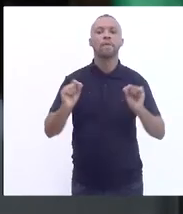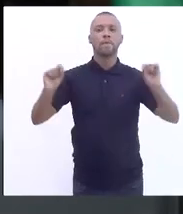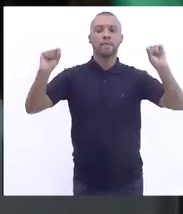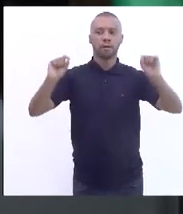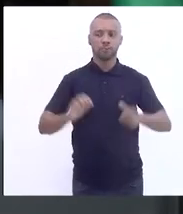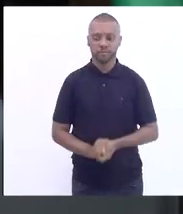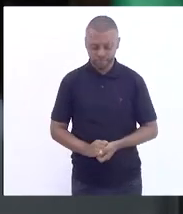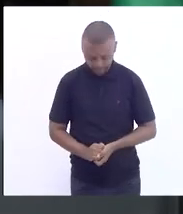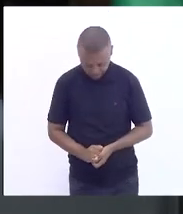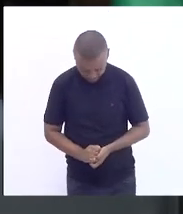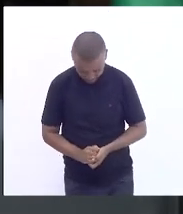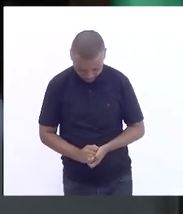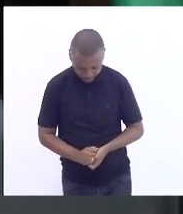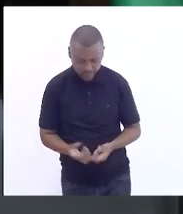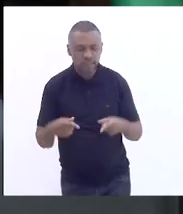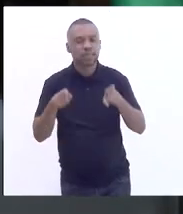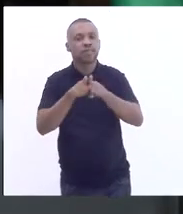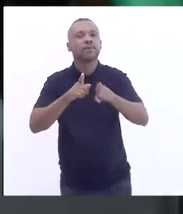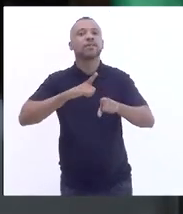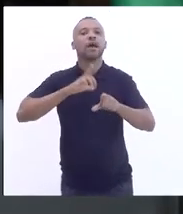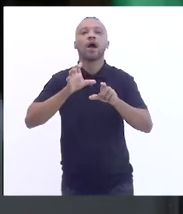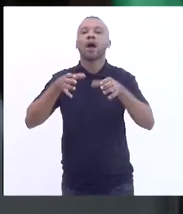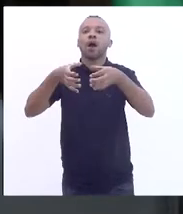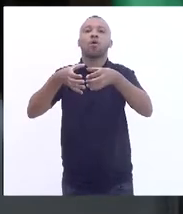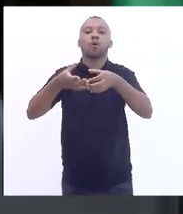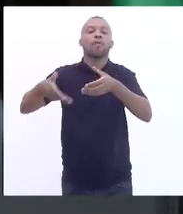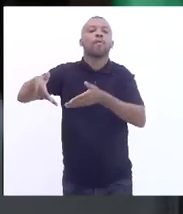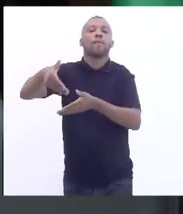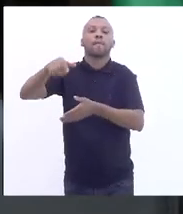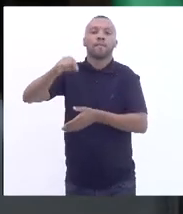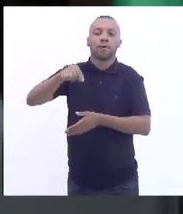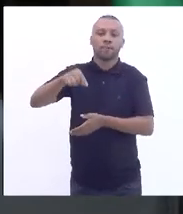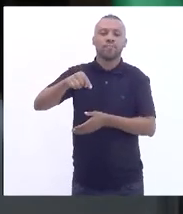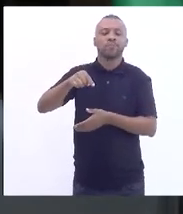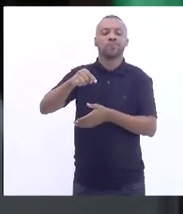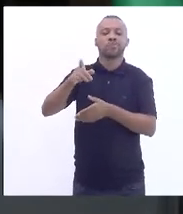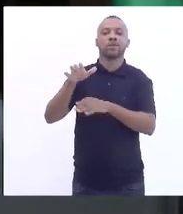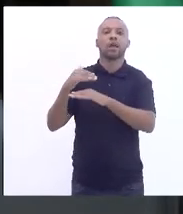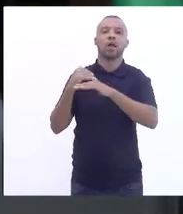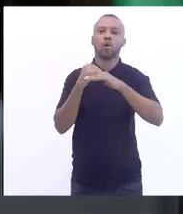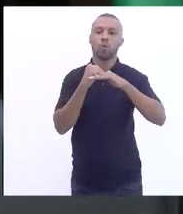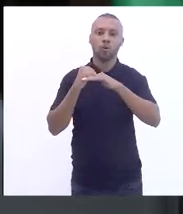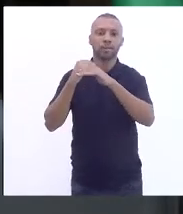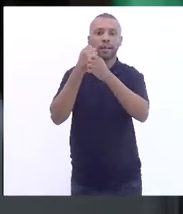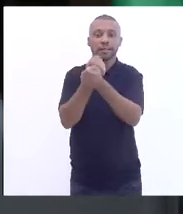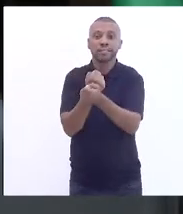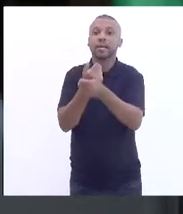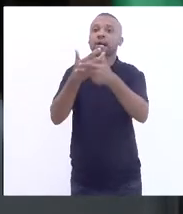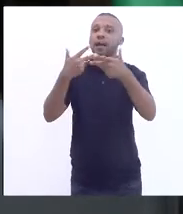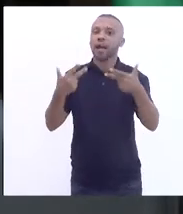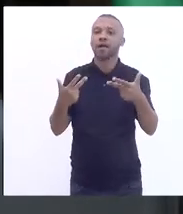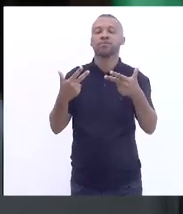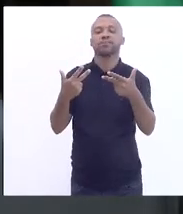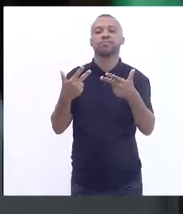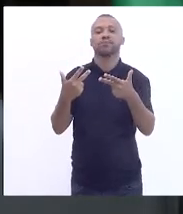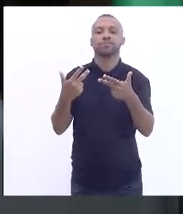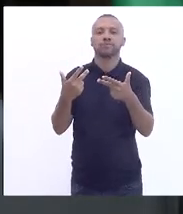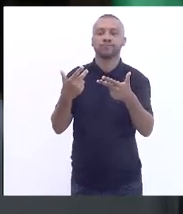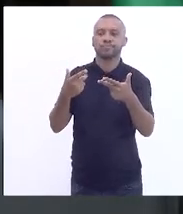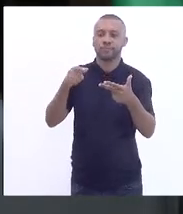e tem também a comissão de igualdade étnica étnica racial